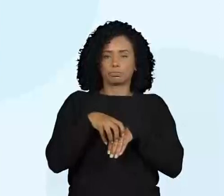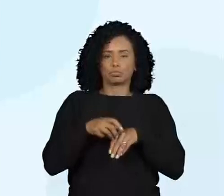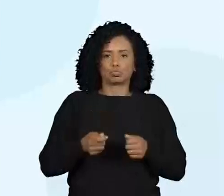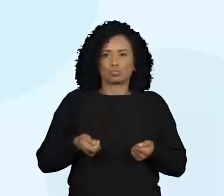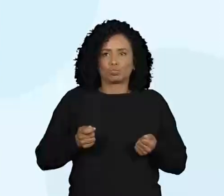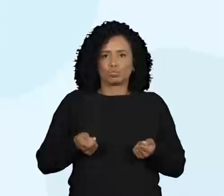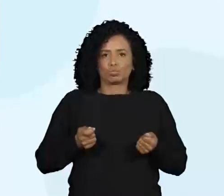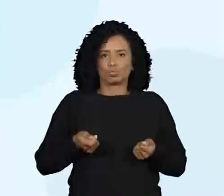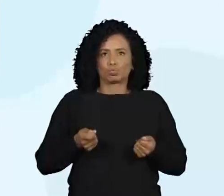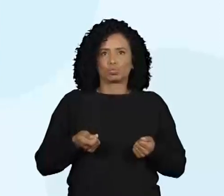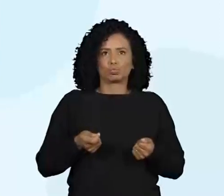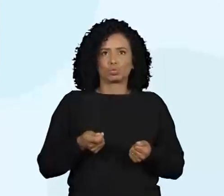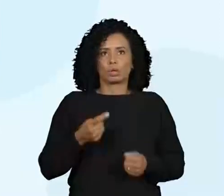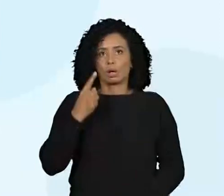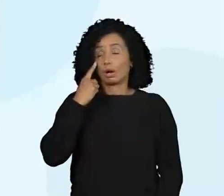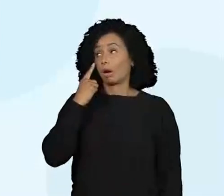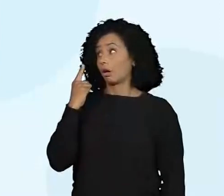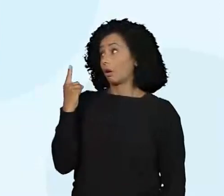carroça